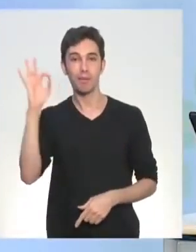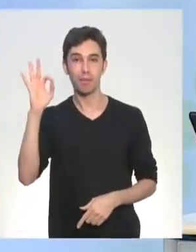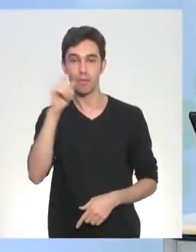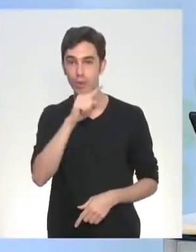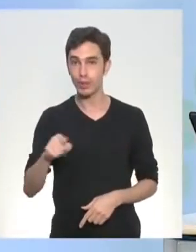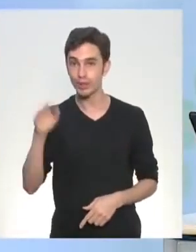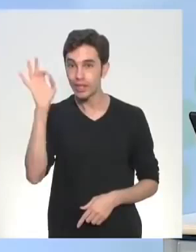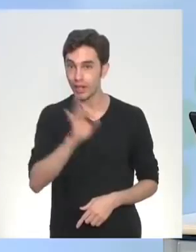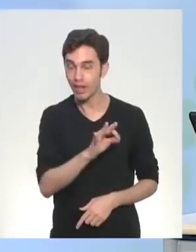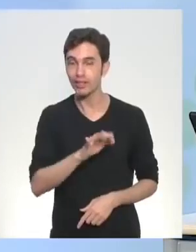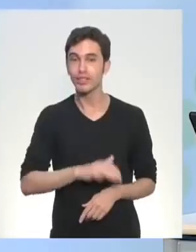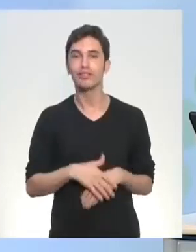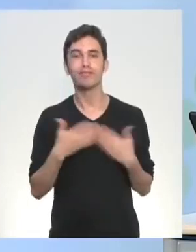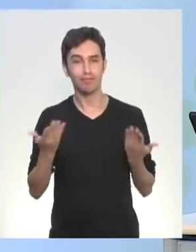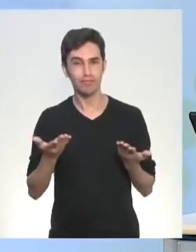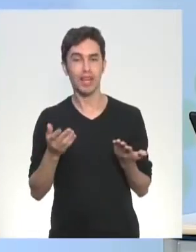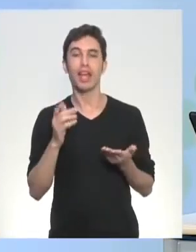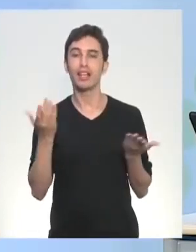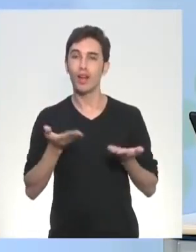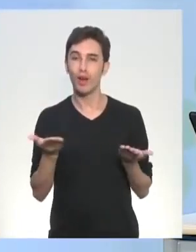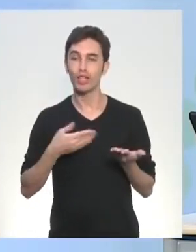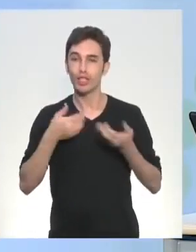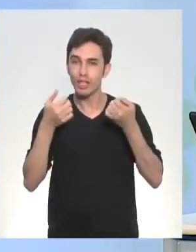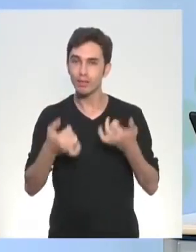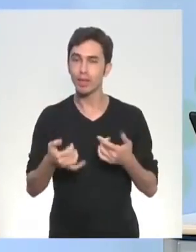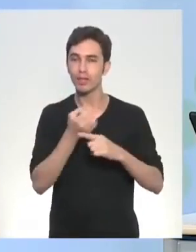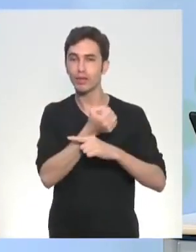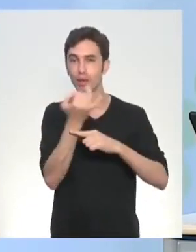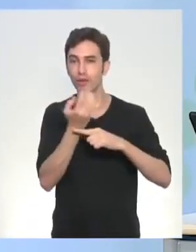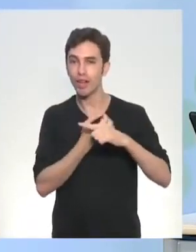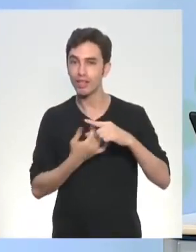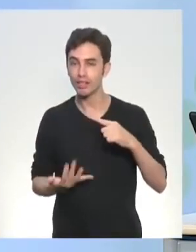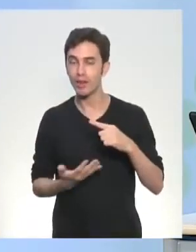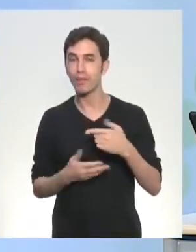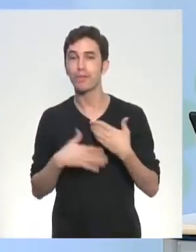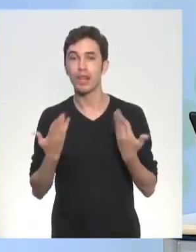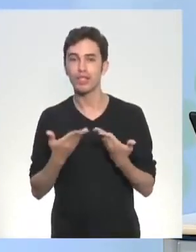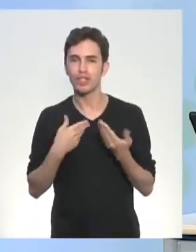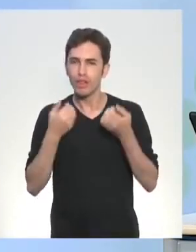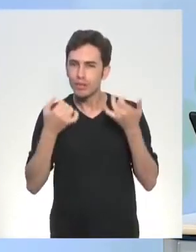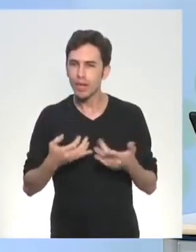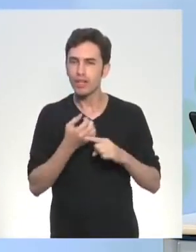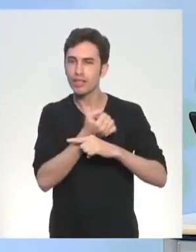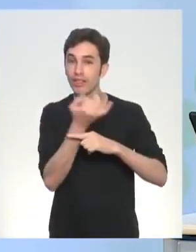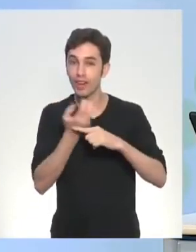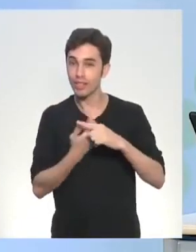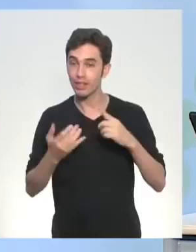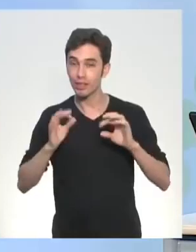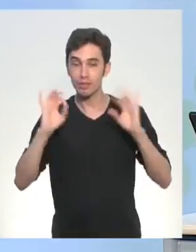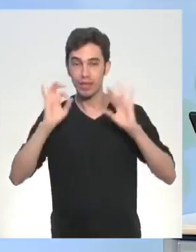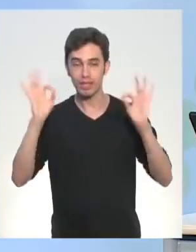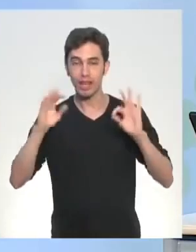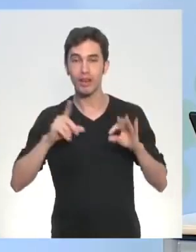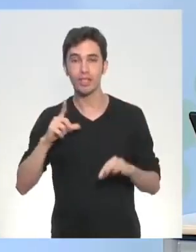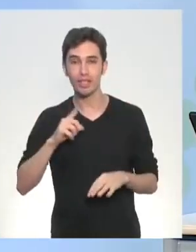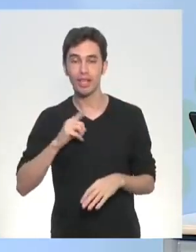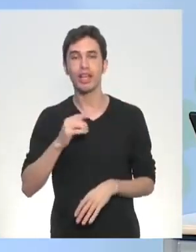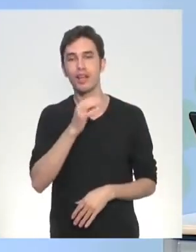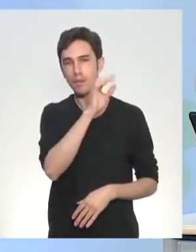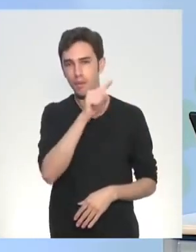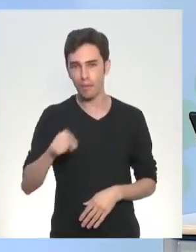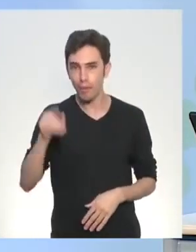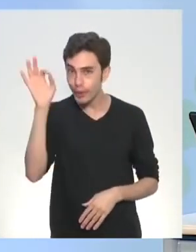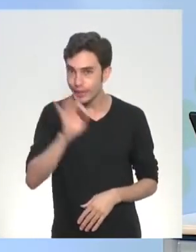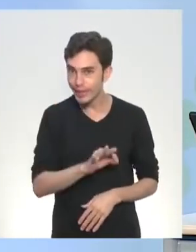sequência de aprendizagens a parte de fração. Então, hoje a gente vai falar daquelas frações especiais que tem o denominador 100, porcentagem. Já ouviu falar,